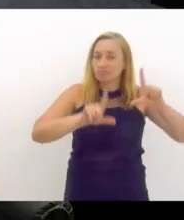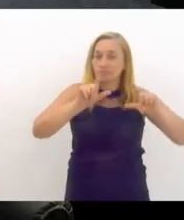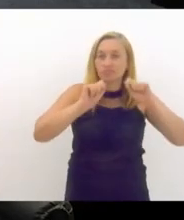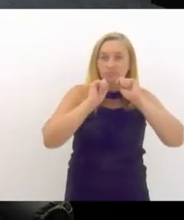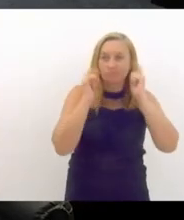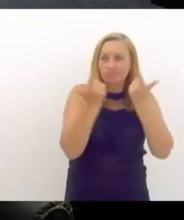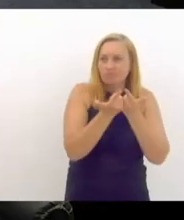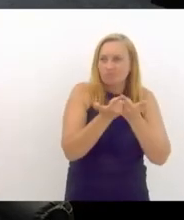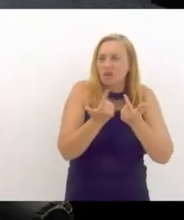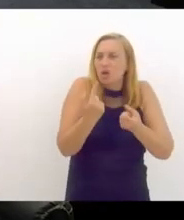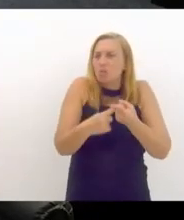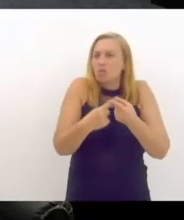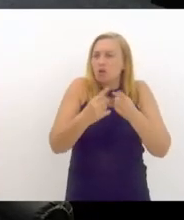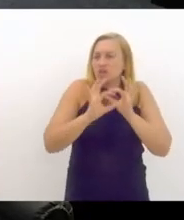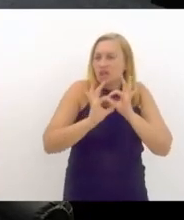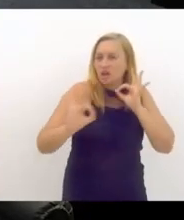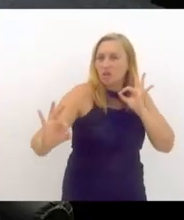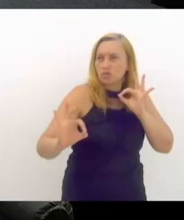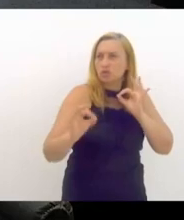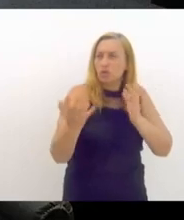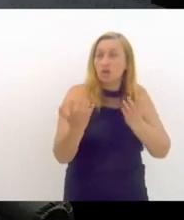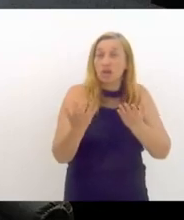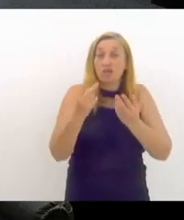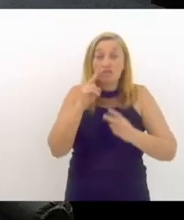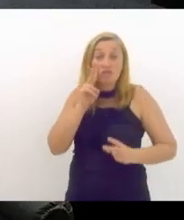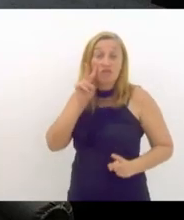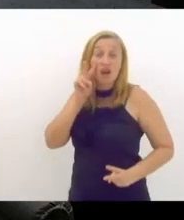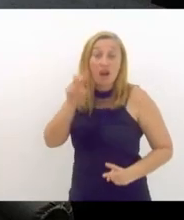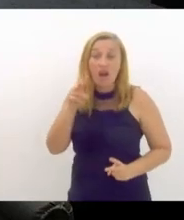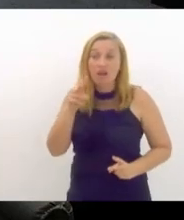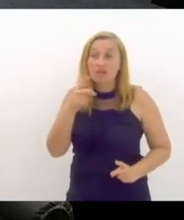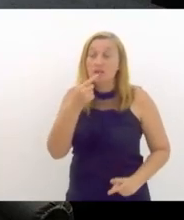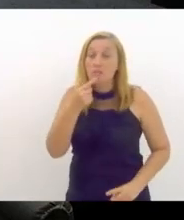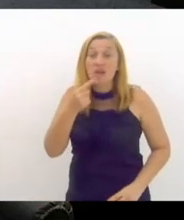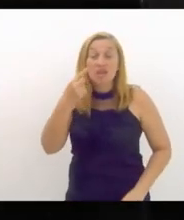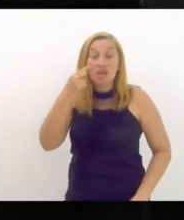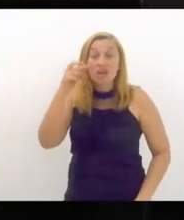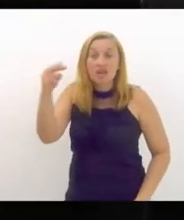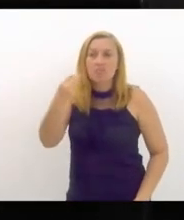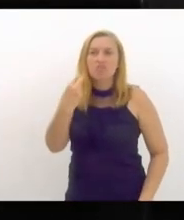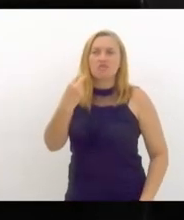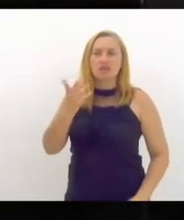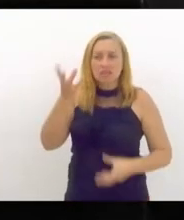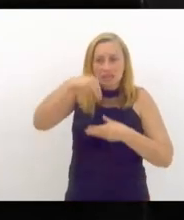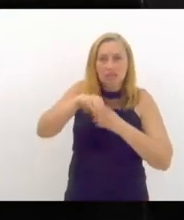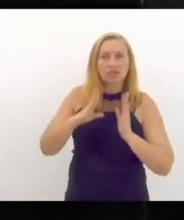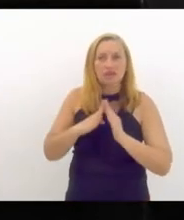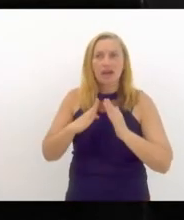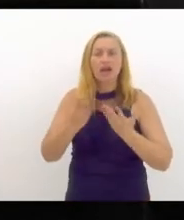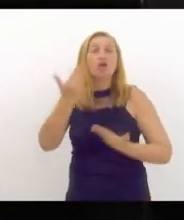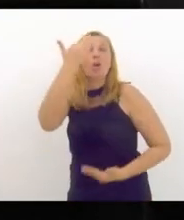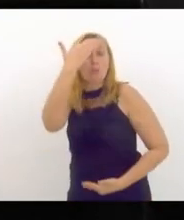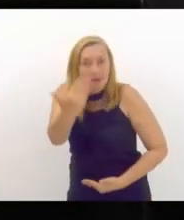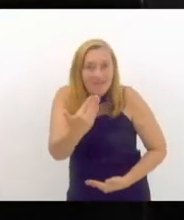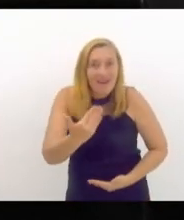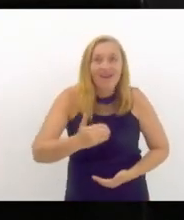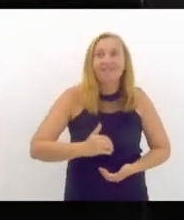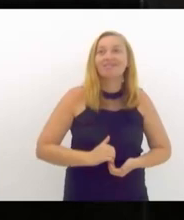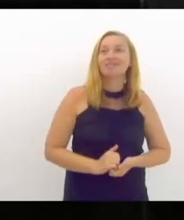está distante, porque eu gostaria de falar diretamente para quem está me ouvindo dentro de casa. Muito obrigada